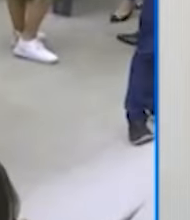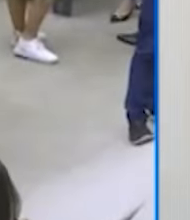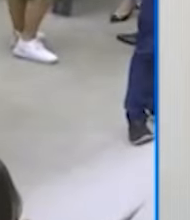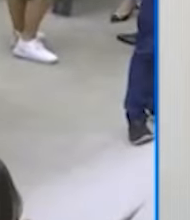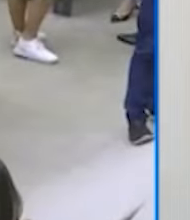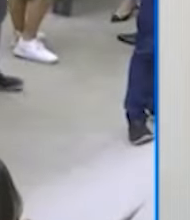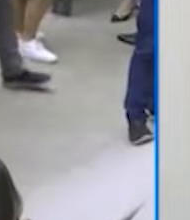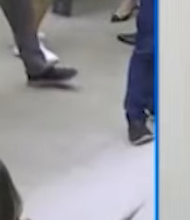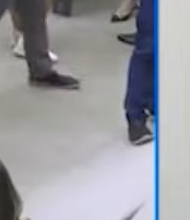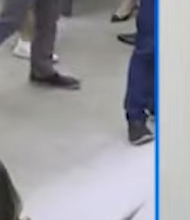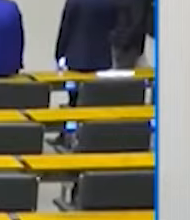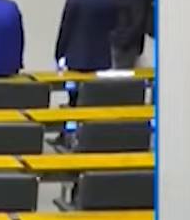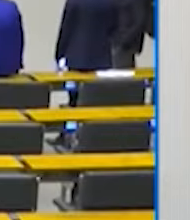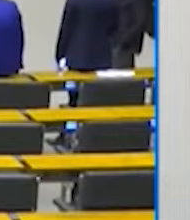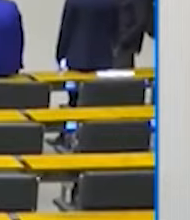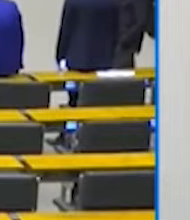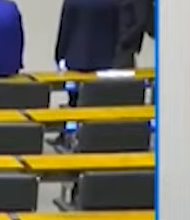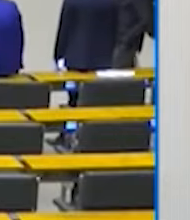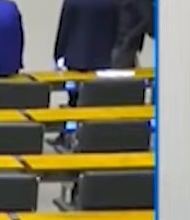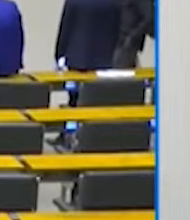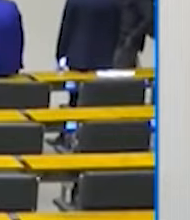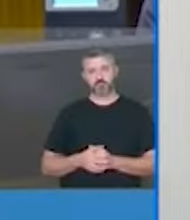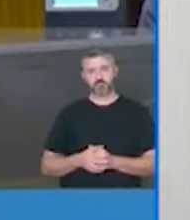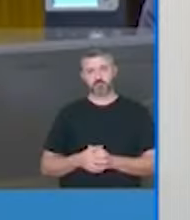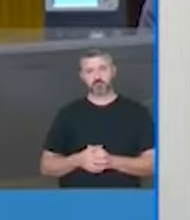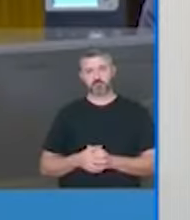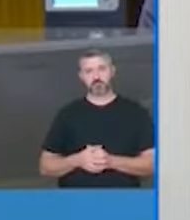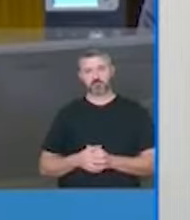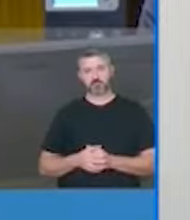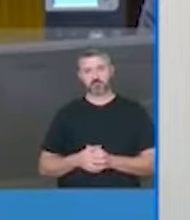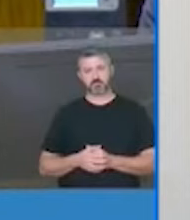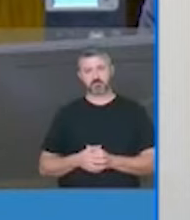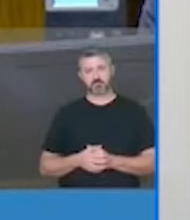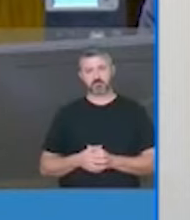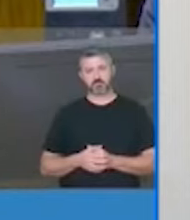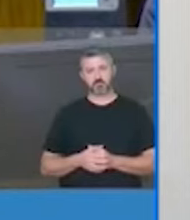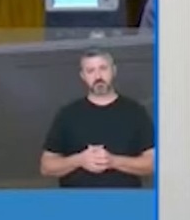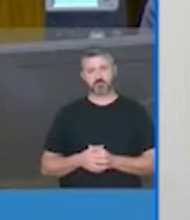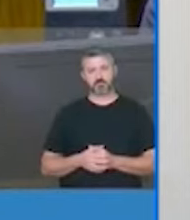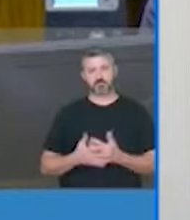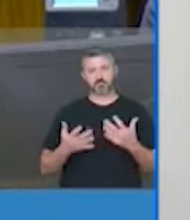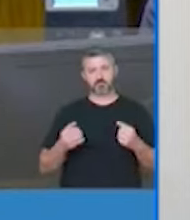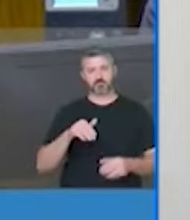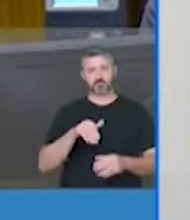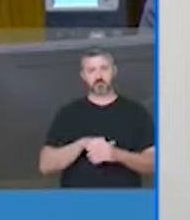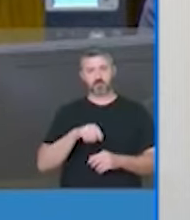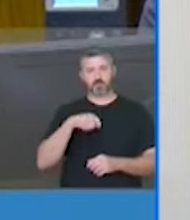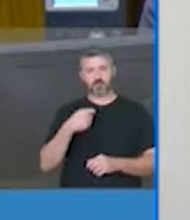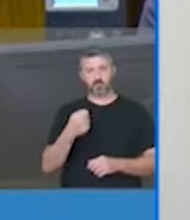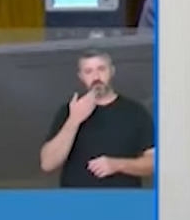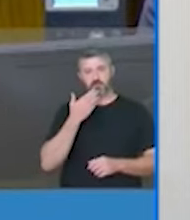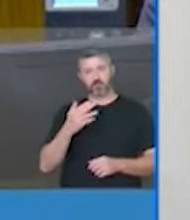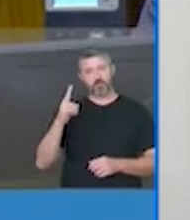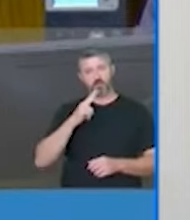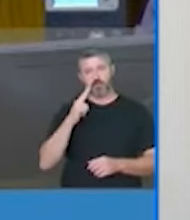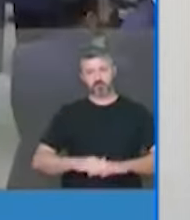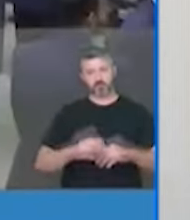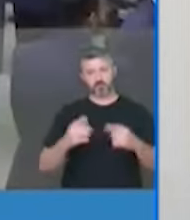Câmara dos Deputados, a OAB, assim como toda a sociedade, se mobilizou para realizar, para fazer